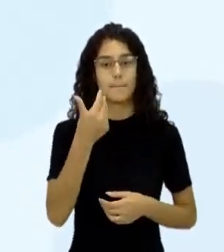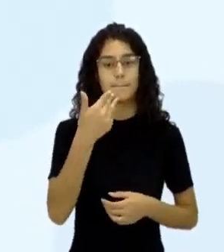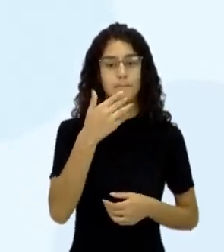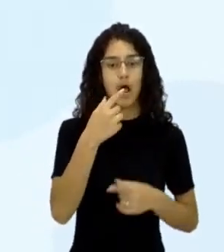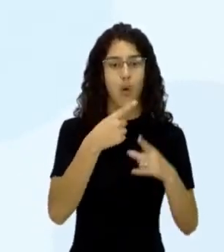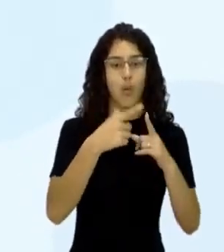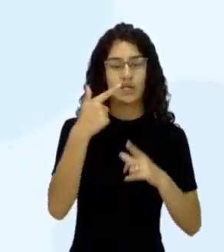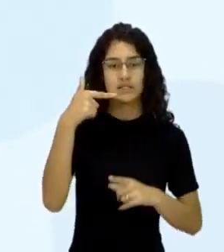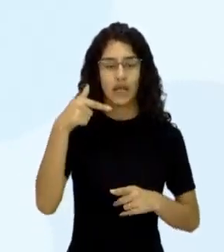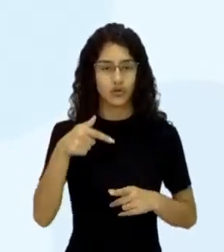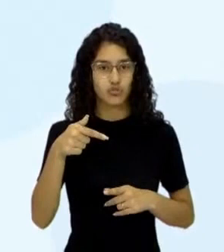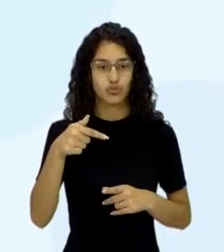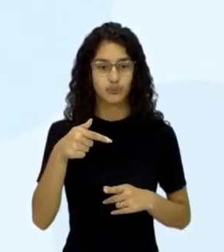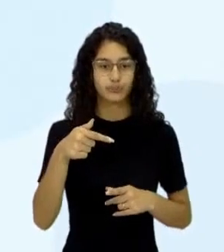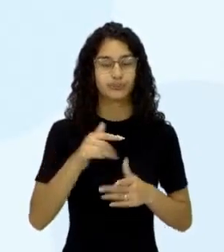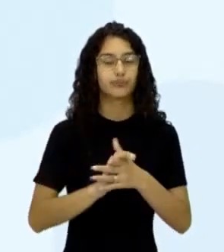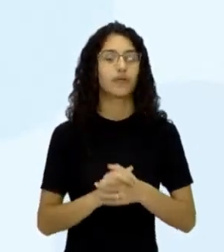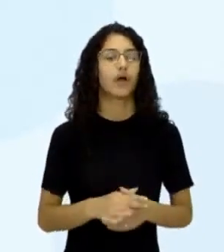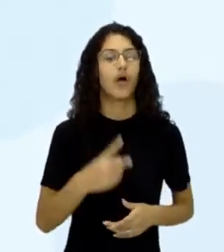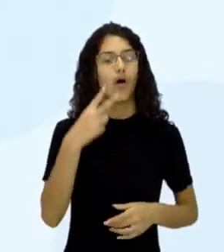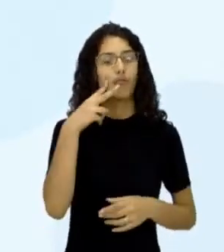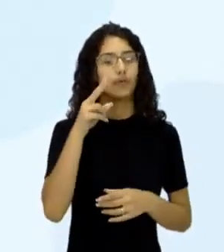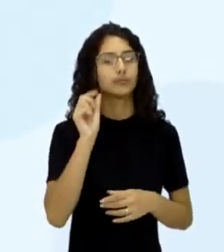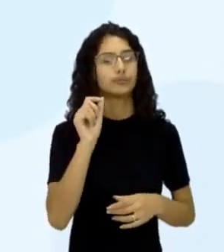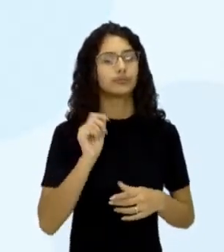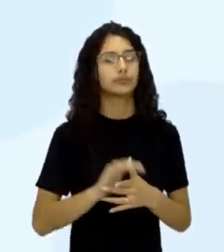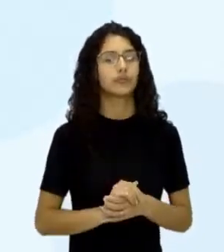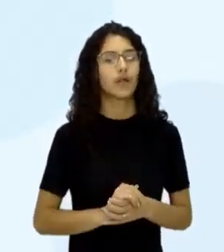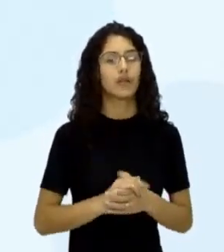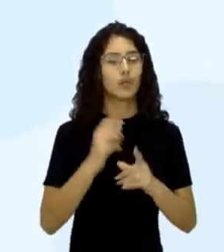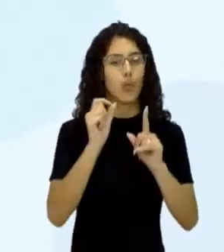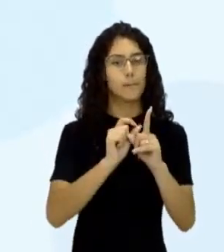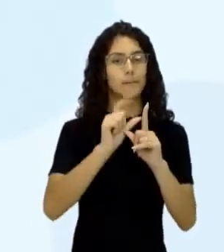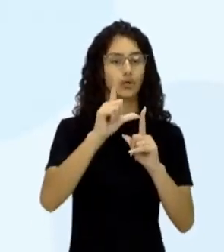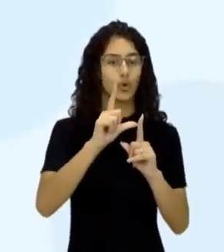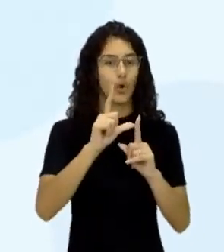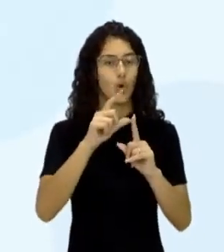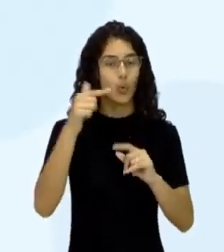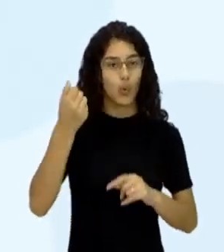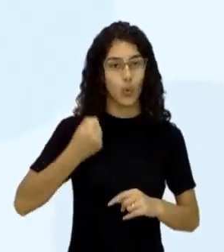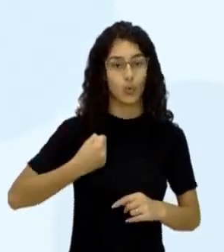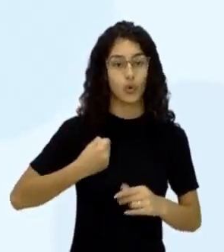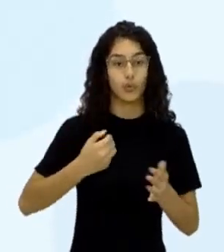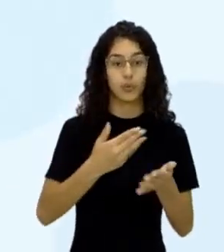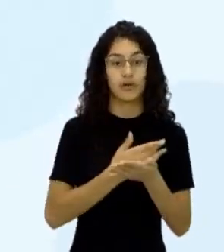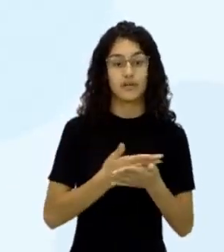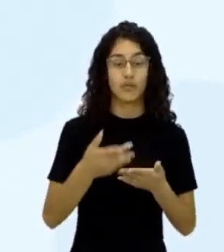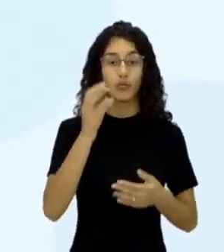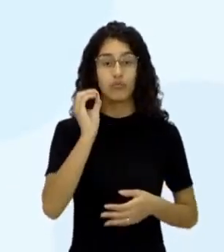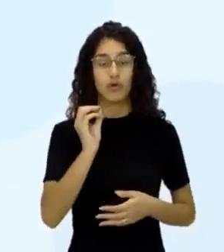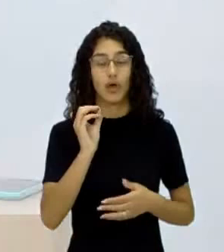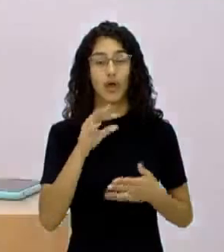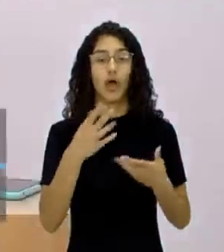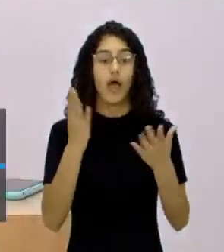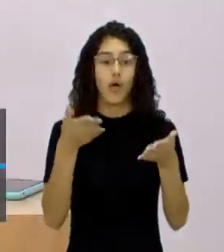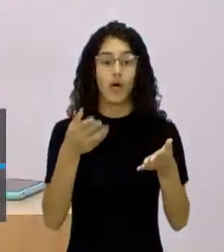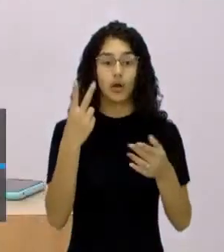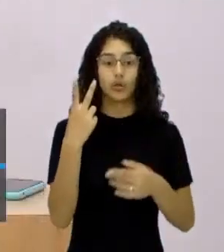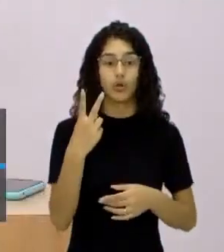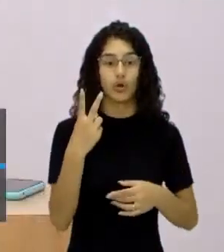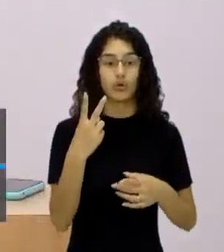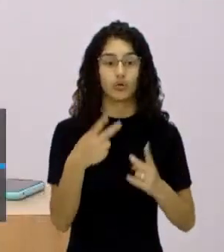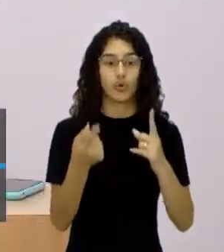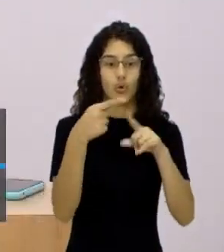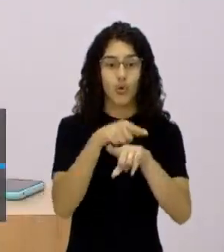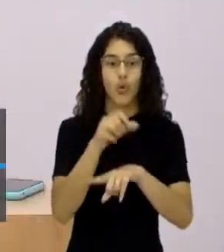né? 7. Veja o que eu fiz aqui, ó. Você não aumentou o número? O número começava com 0, ele virou 2.